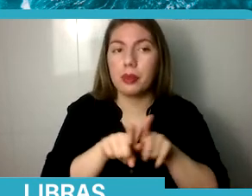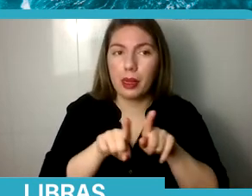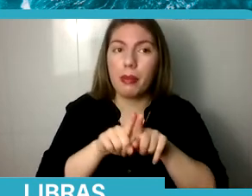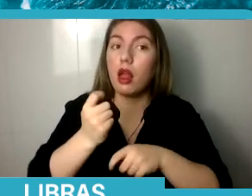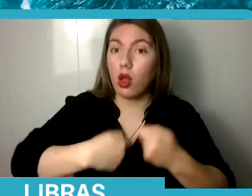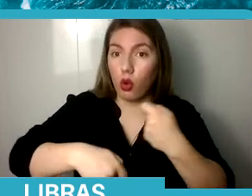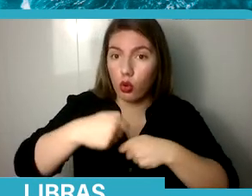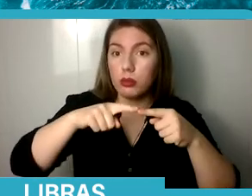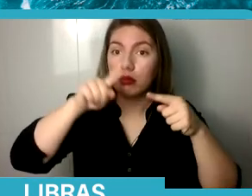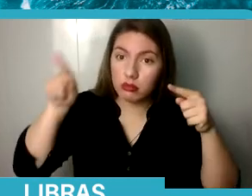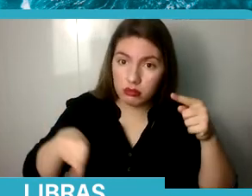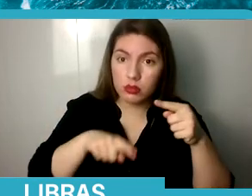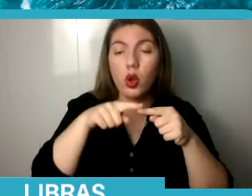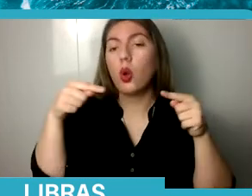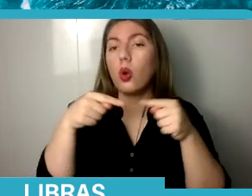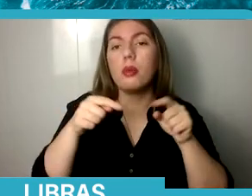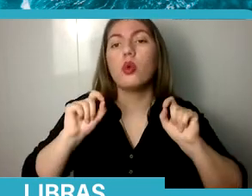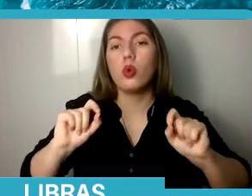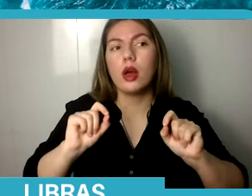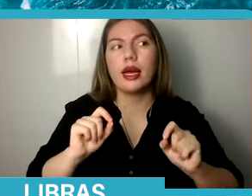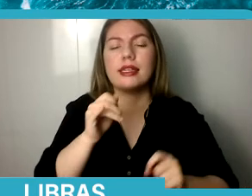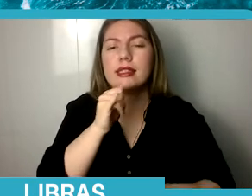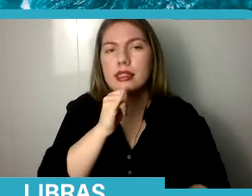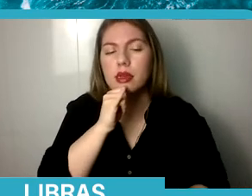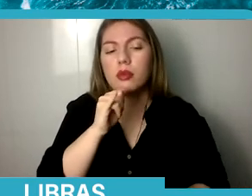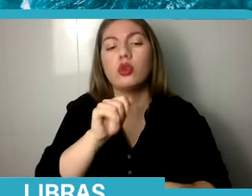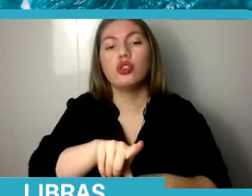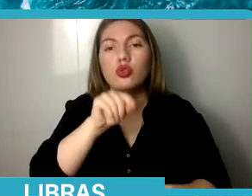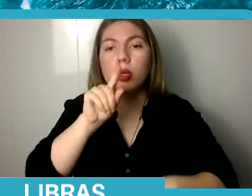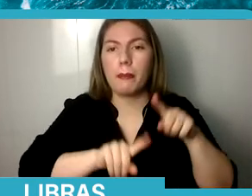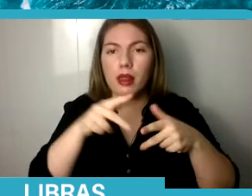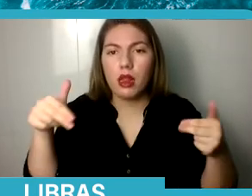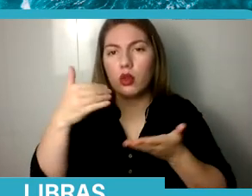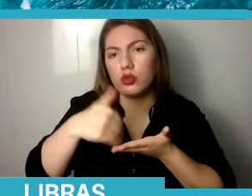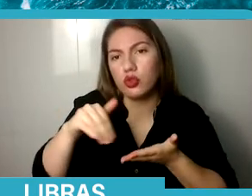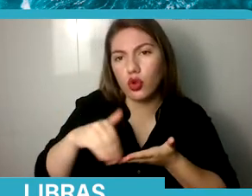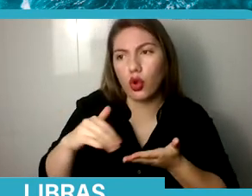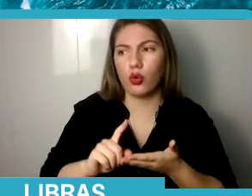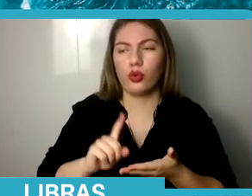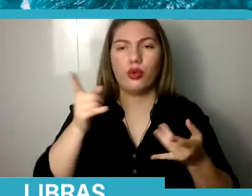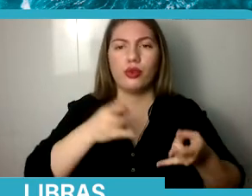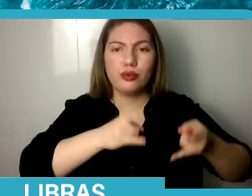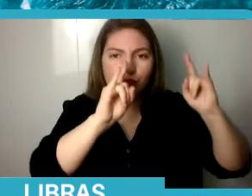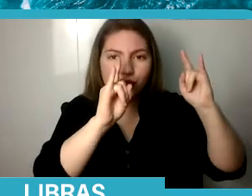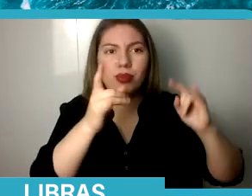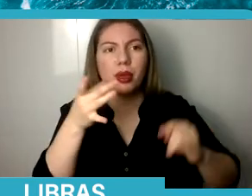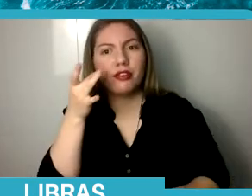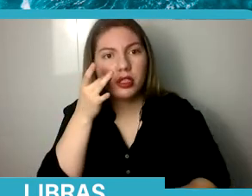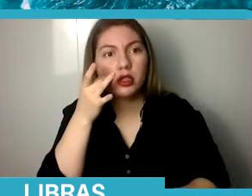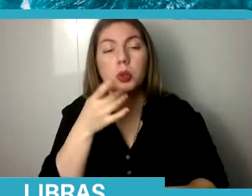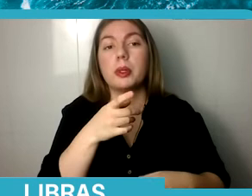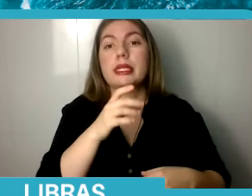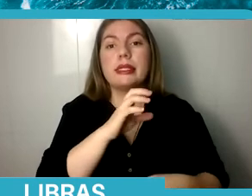também nas escolhas que a gente faz de materiais para escritório eu estava com escritório físico mais um CD então a gente